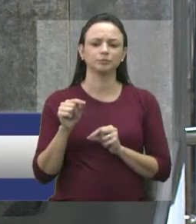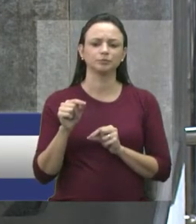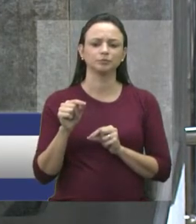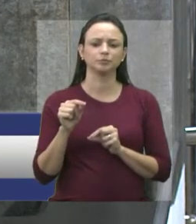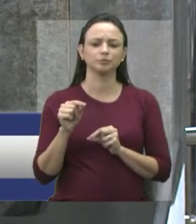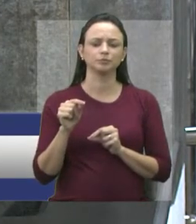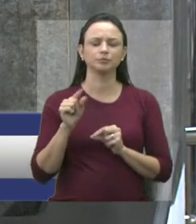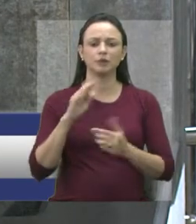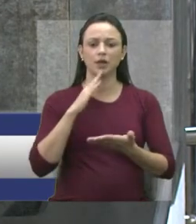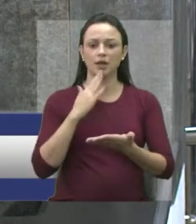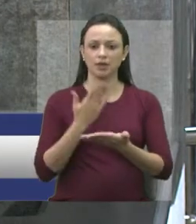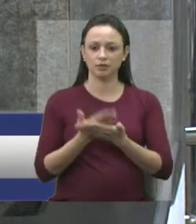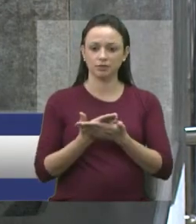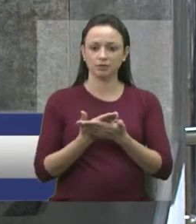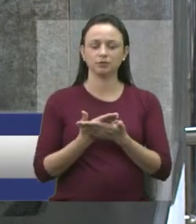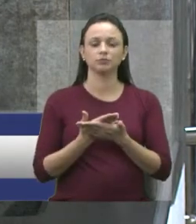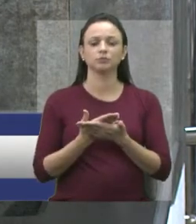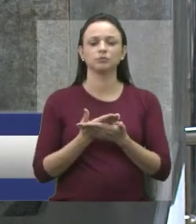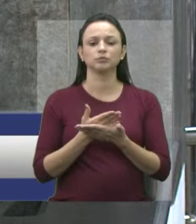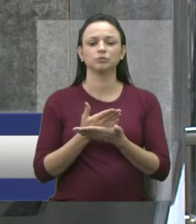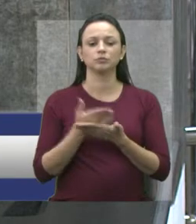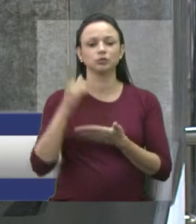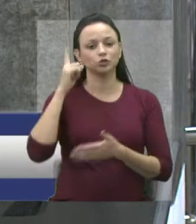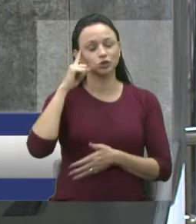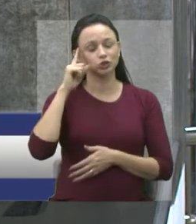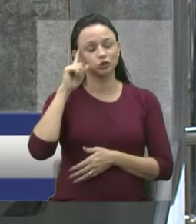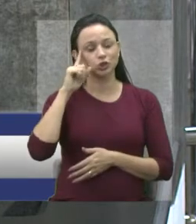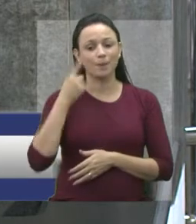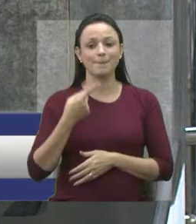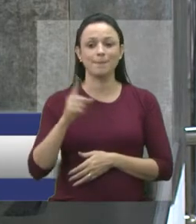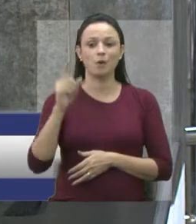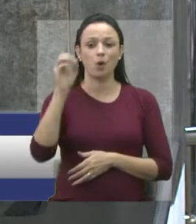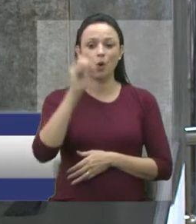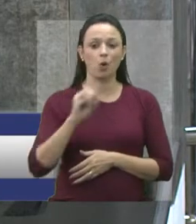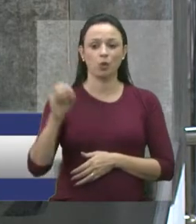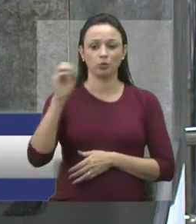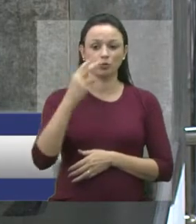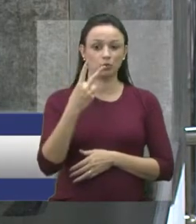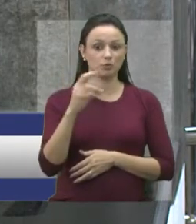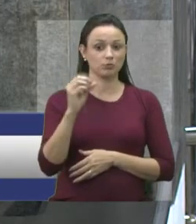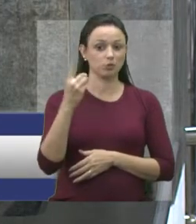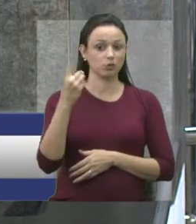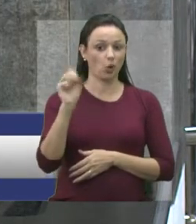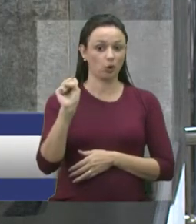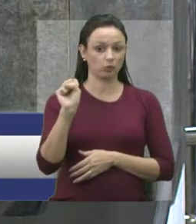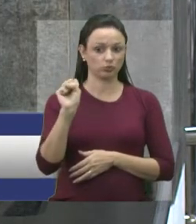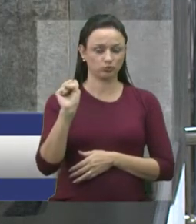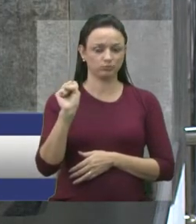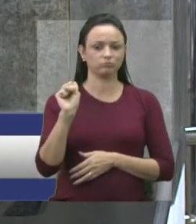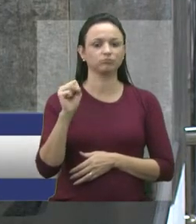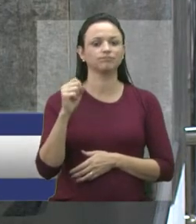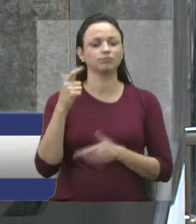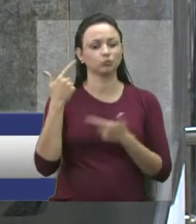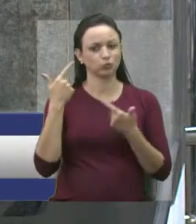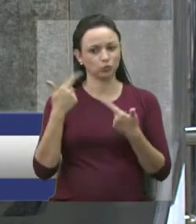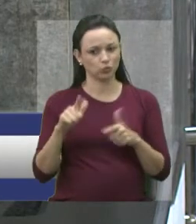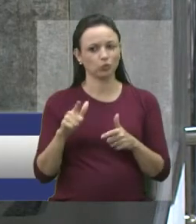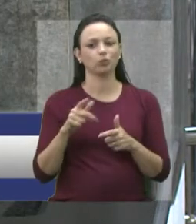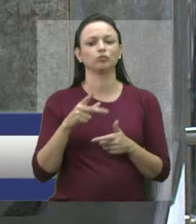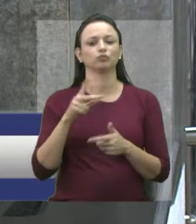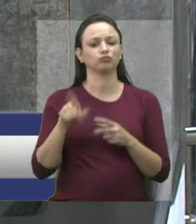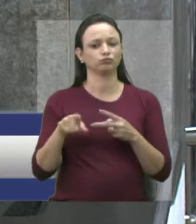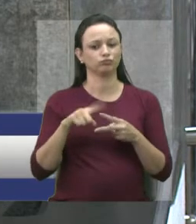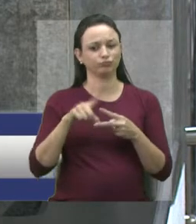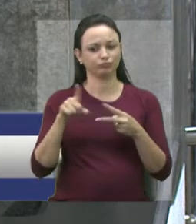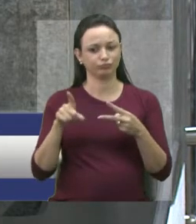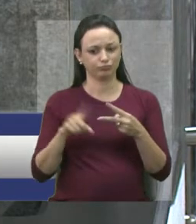a um requerimento que nós demos a entrada aqui no dia 1º de outubro de 2018, estamos reforçando o requerimento,